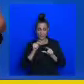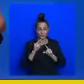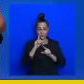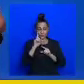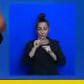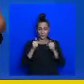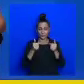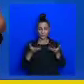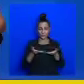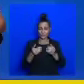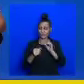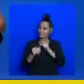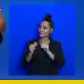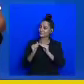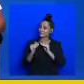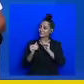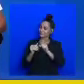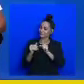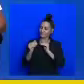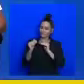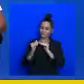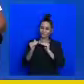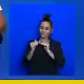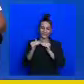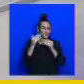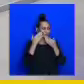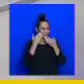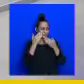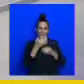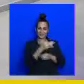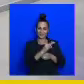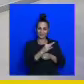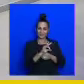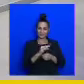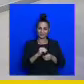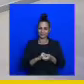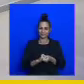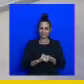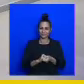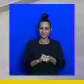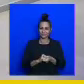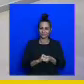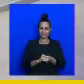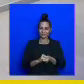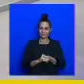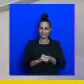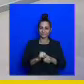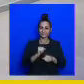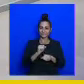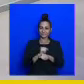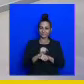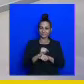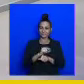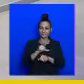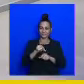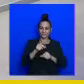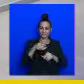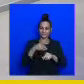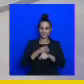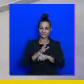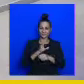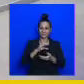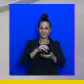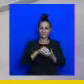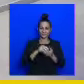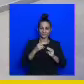no dia de sorte? Sim, confirmo. Sim, confirmo. Obrigado pelas confirmações. Aguardando agora a validação do